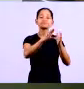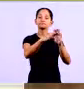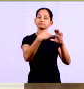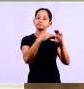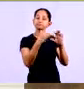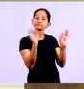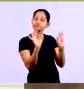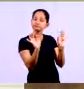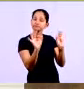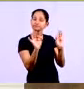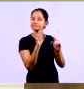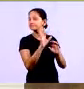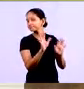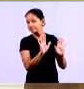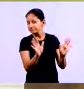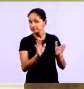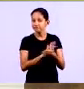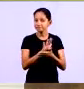nenhuma pergunta dos polos.